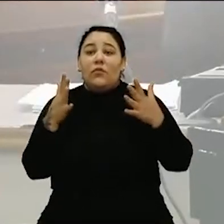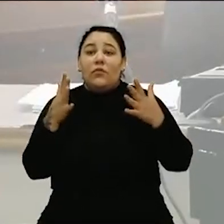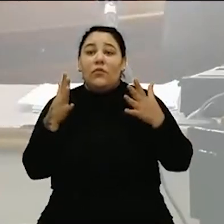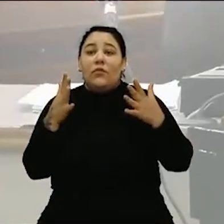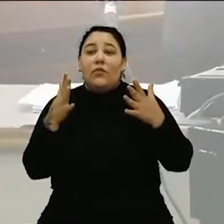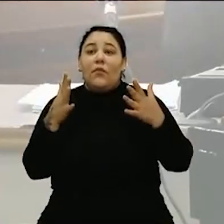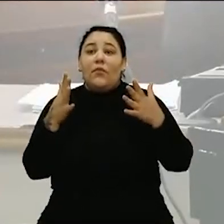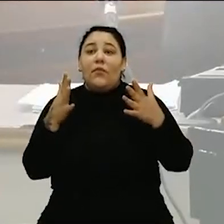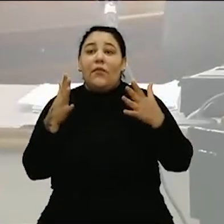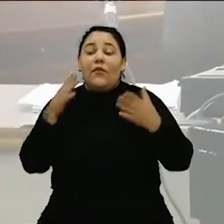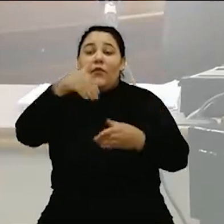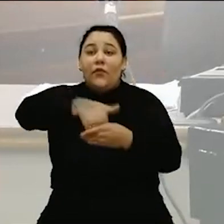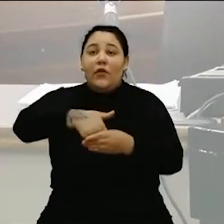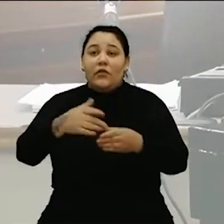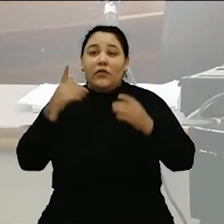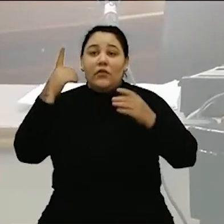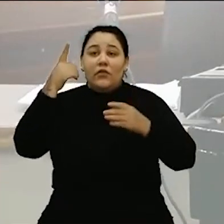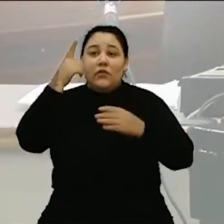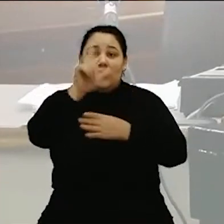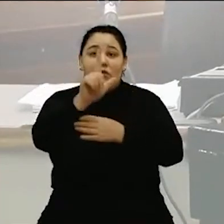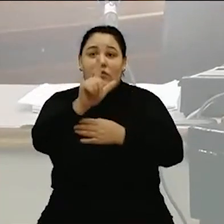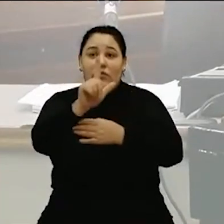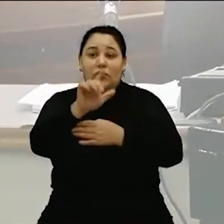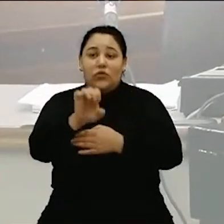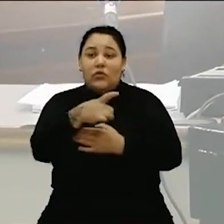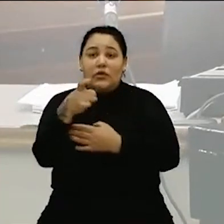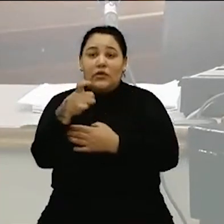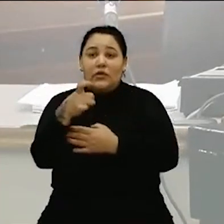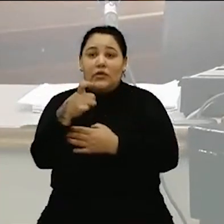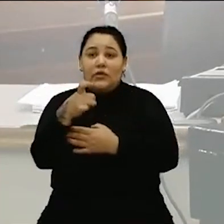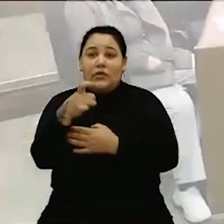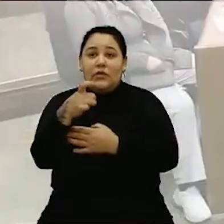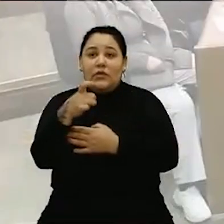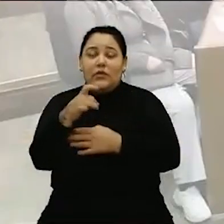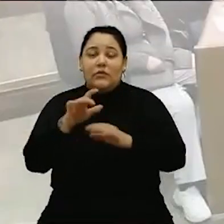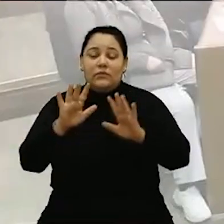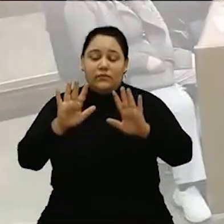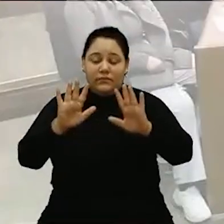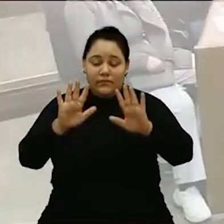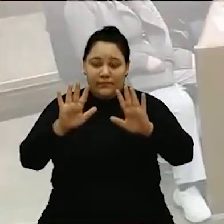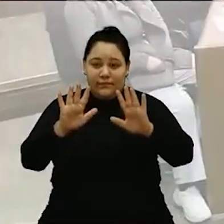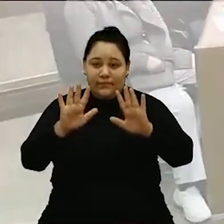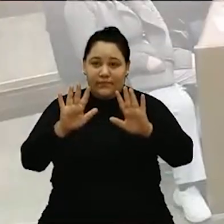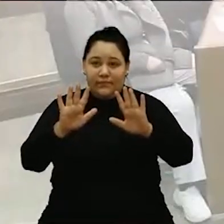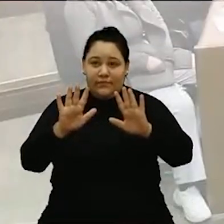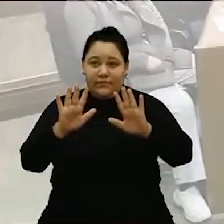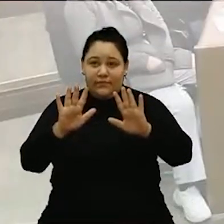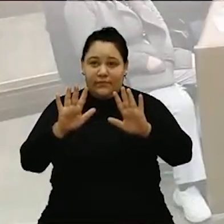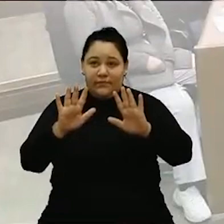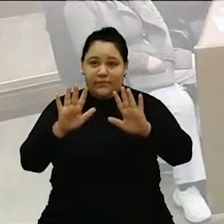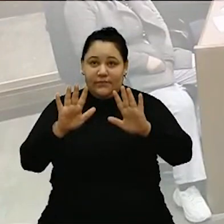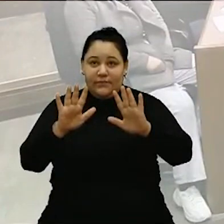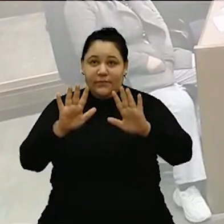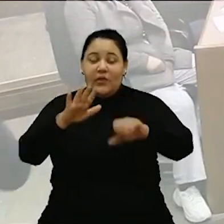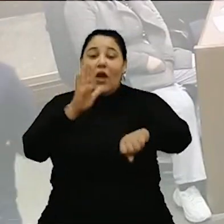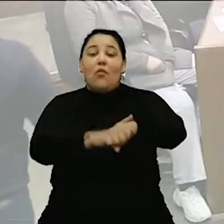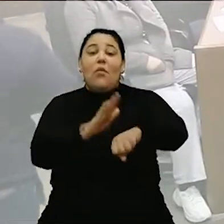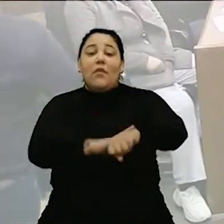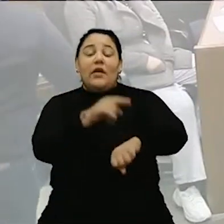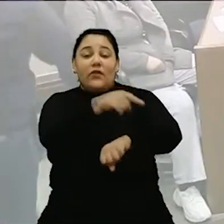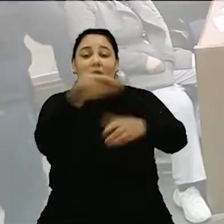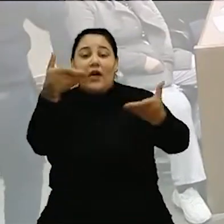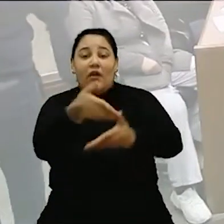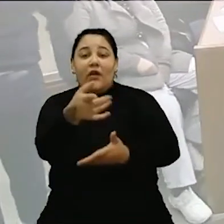voto, comemorando a vitória do ex-presidiário. Vocês não comemoram. Vai retirar. Não é o momento da senhora falar. A